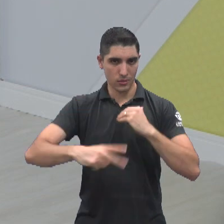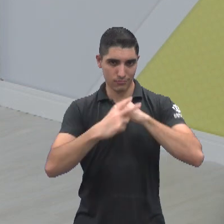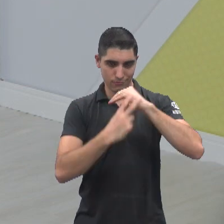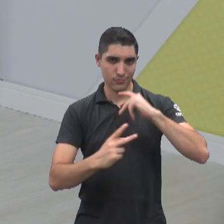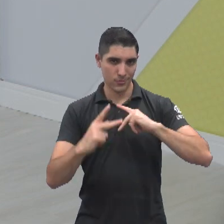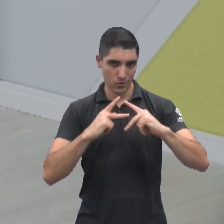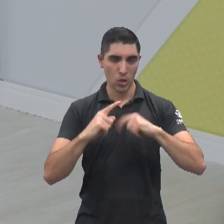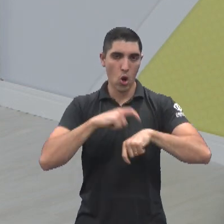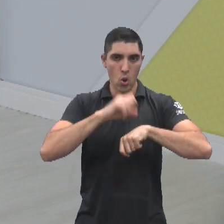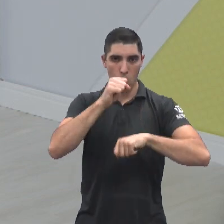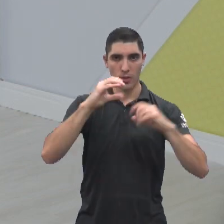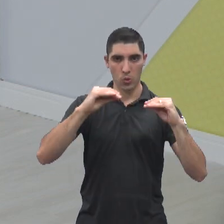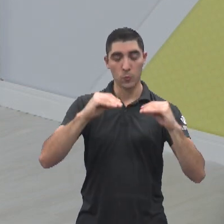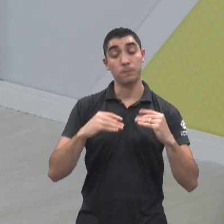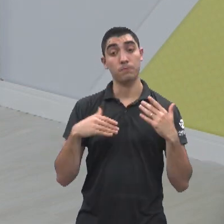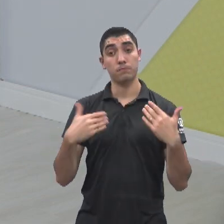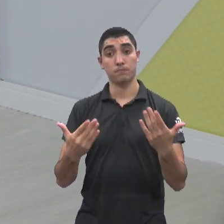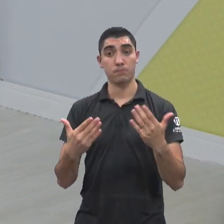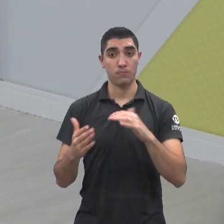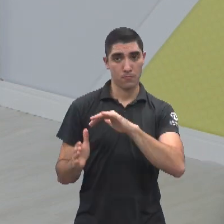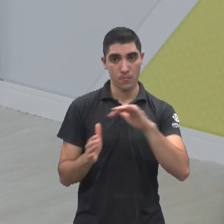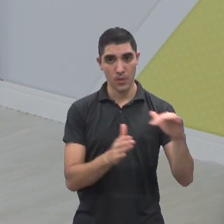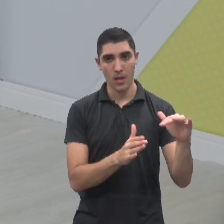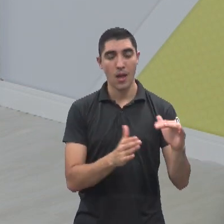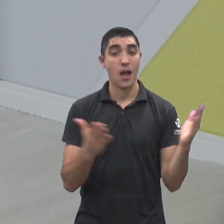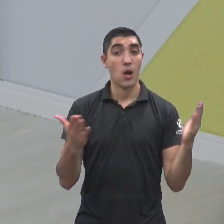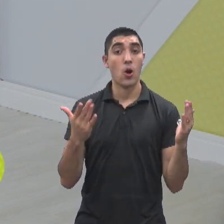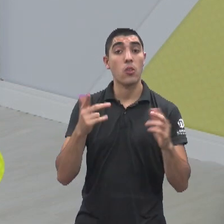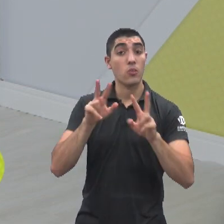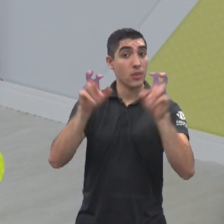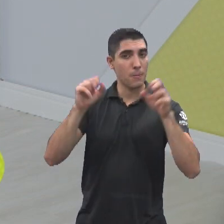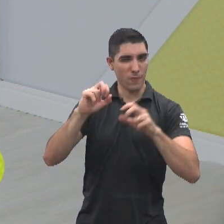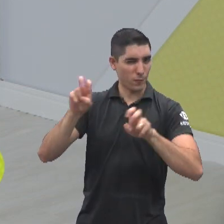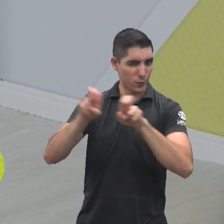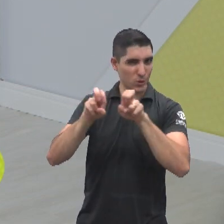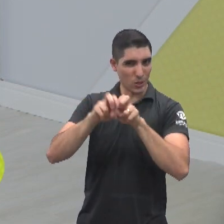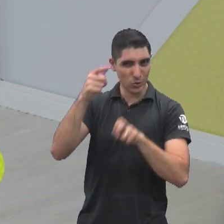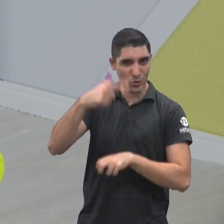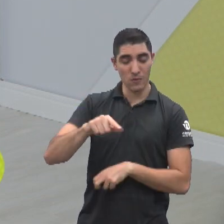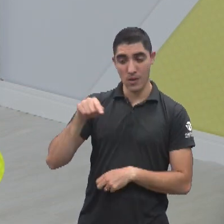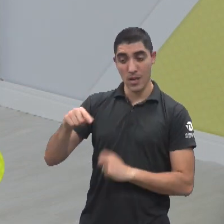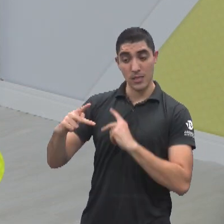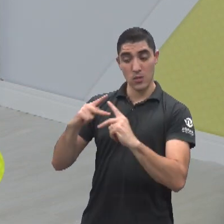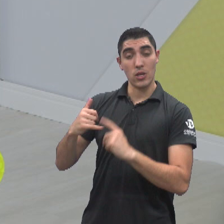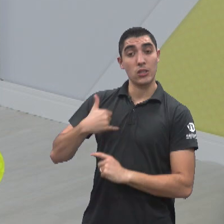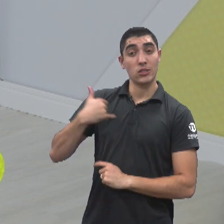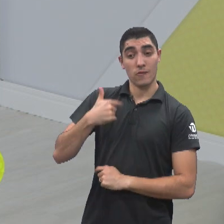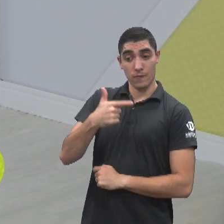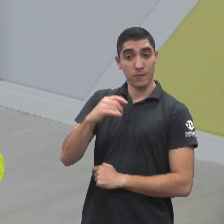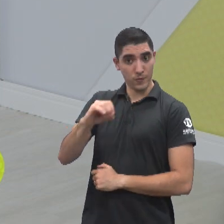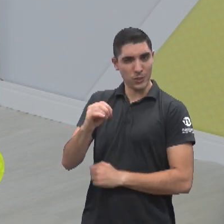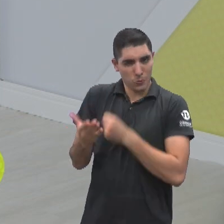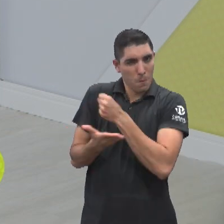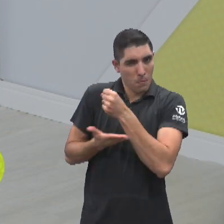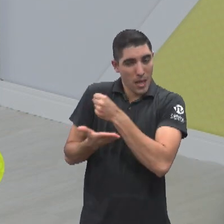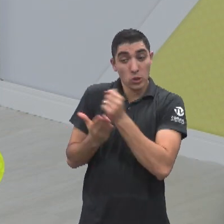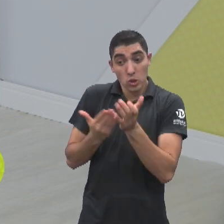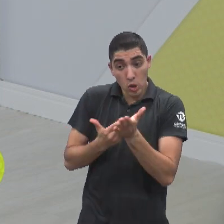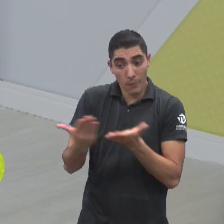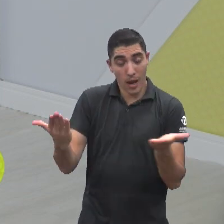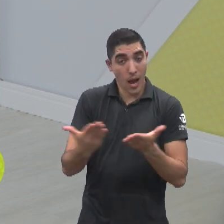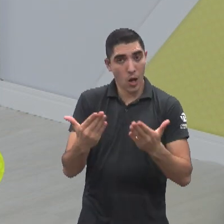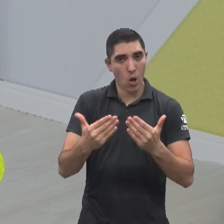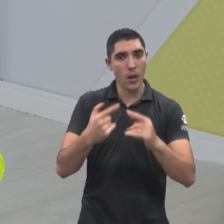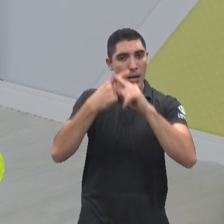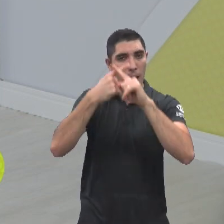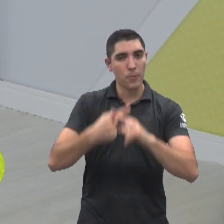fechar o programa de hoje, voltando ao assunto futsal, falando do time sub-20 do São José, que começa a temporada 2025 na disputa da Taça